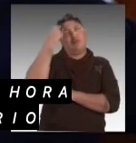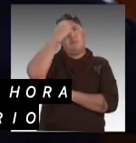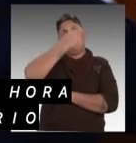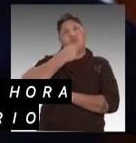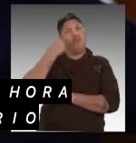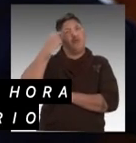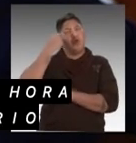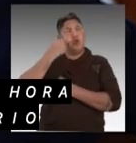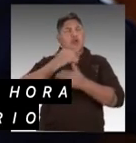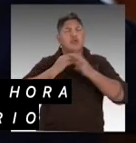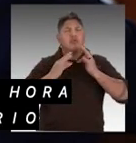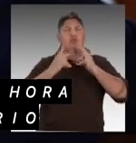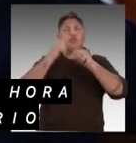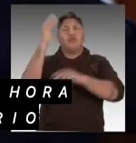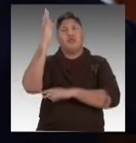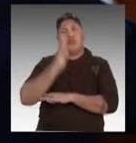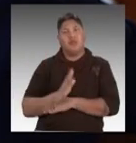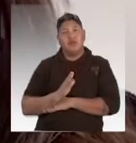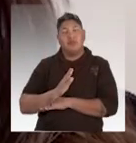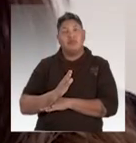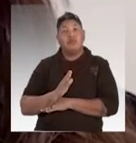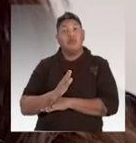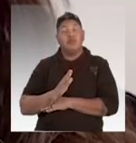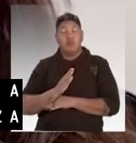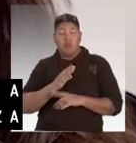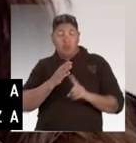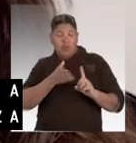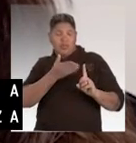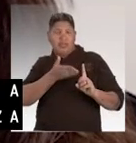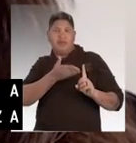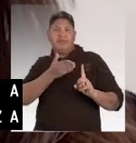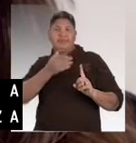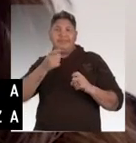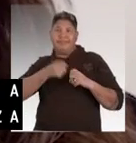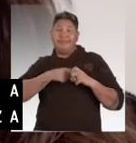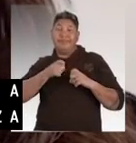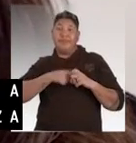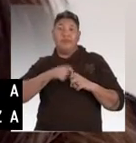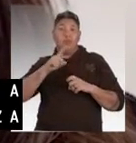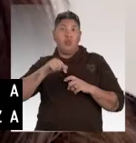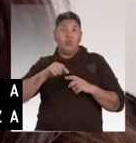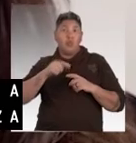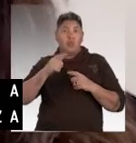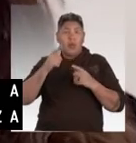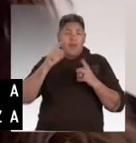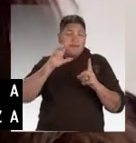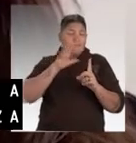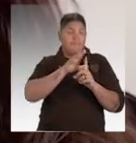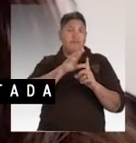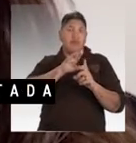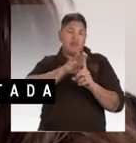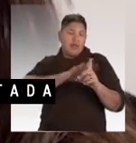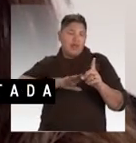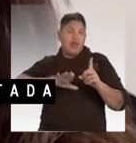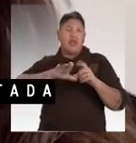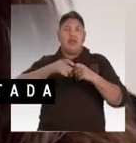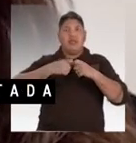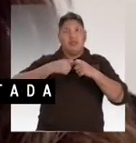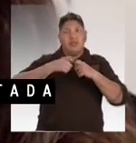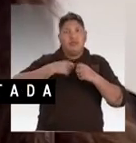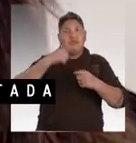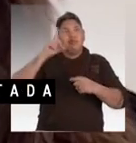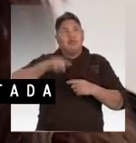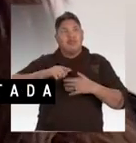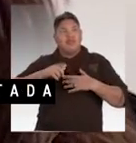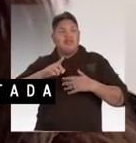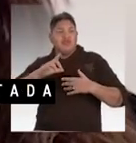hora em todo o judiciário brasileiro. O assédio sexual é a conduta de natureza sexual,